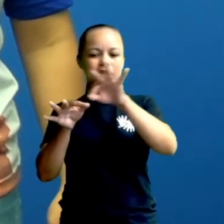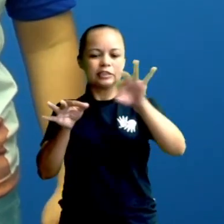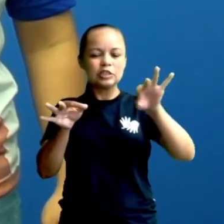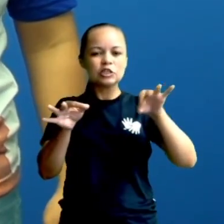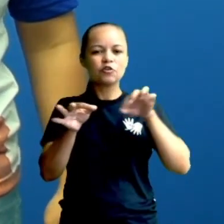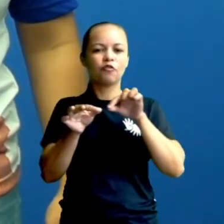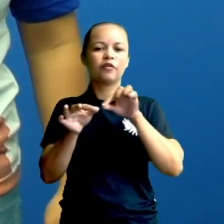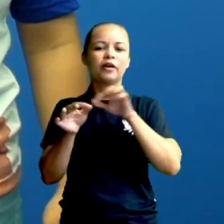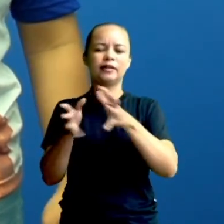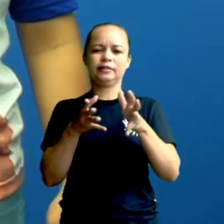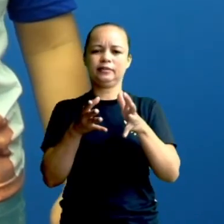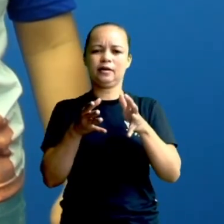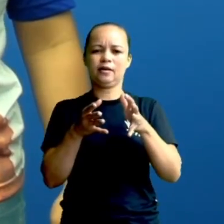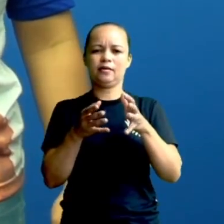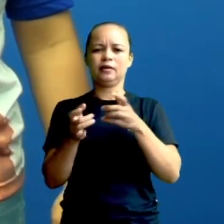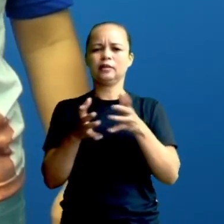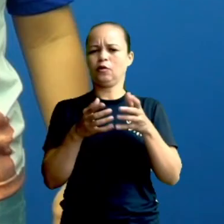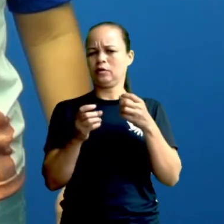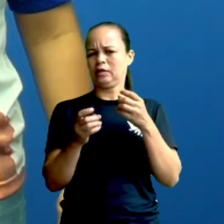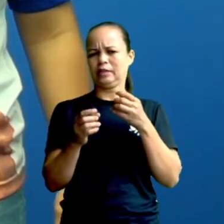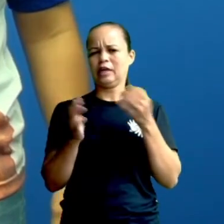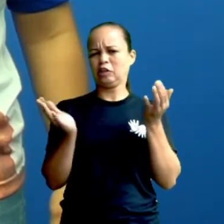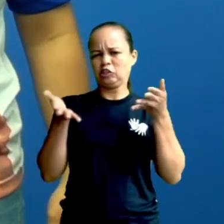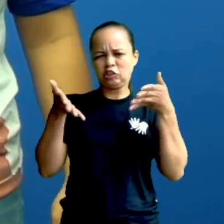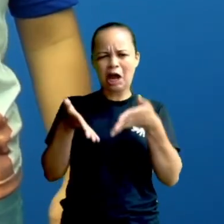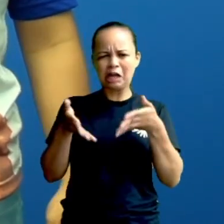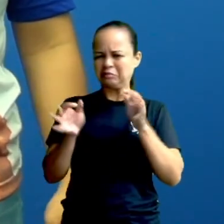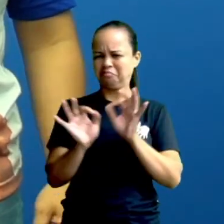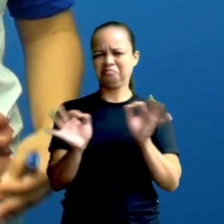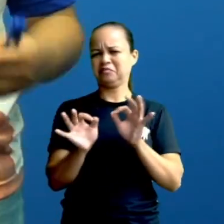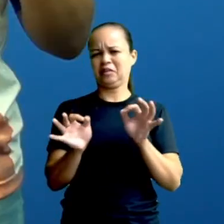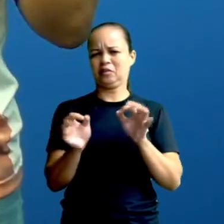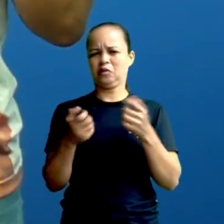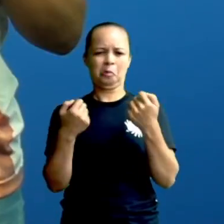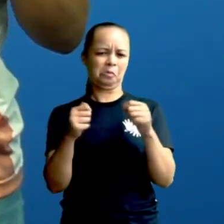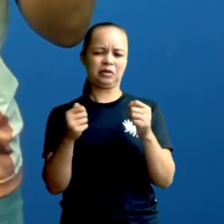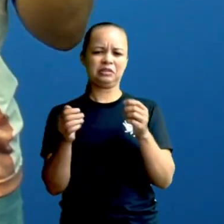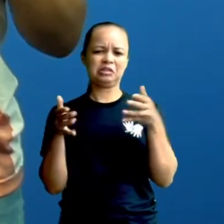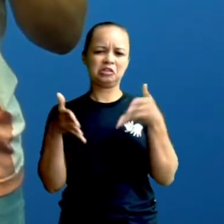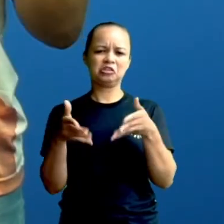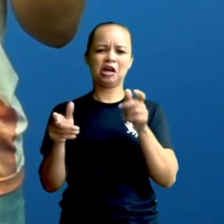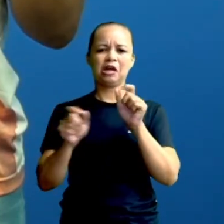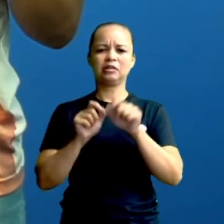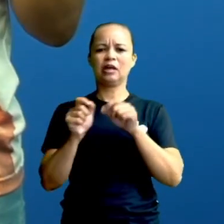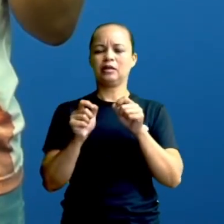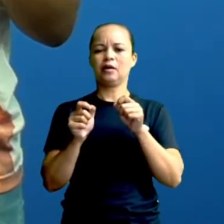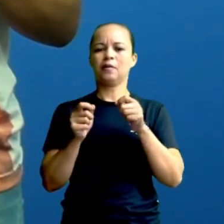comprimento? Então, ela não precisa ser chata. Ela não precisa ser só